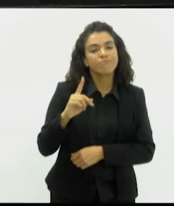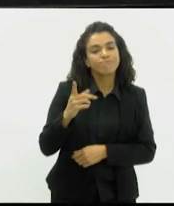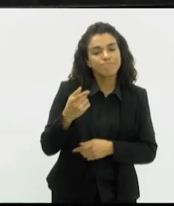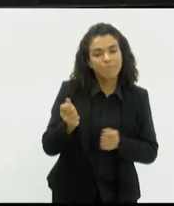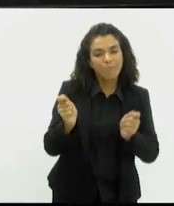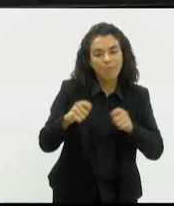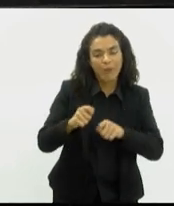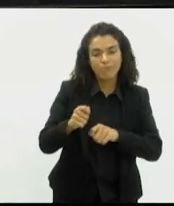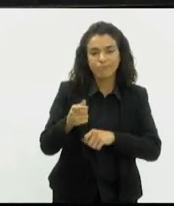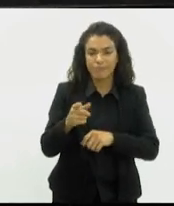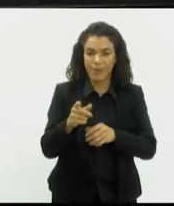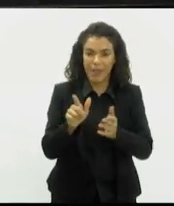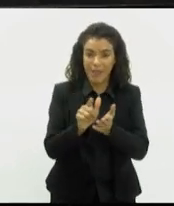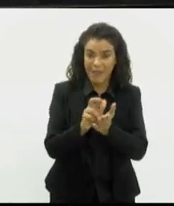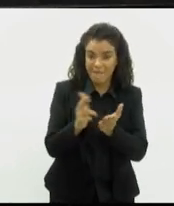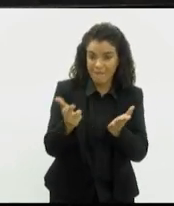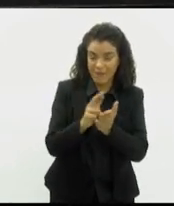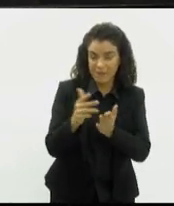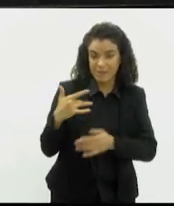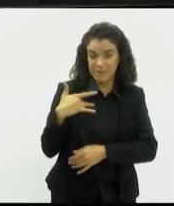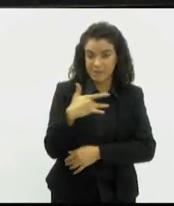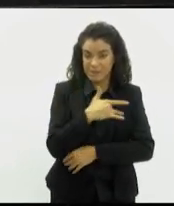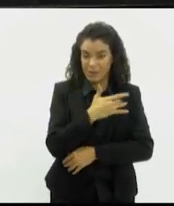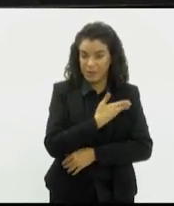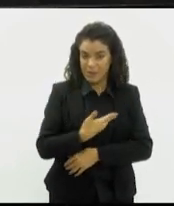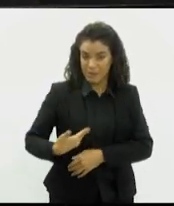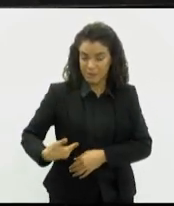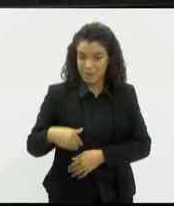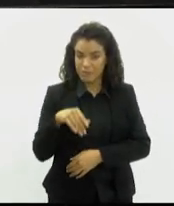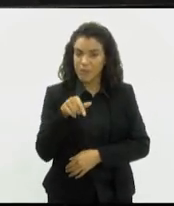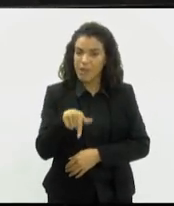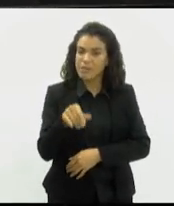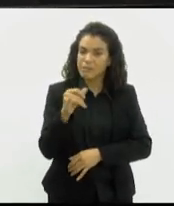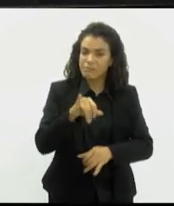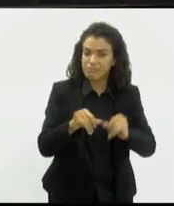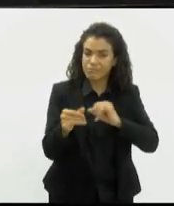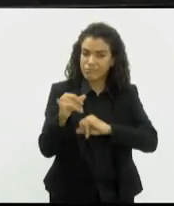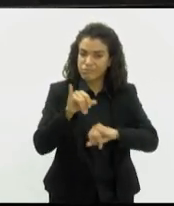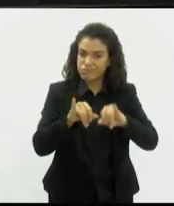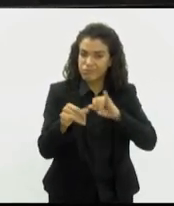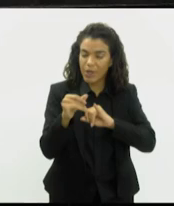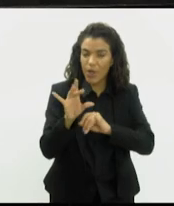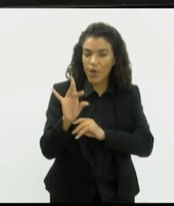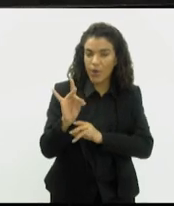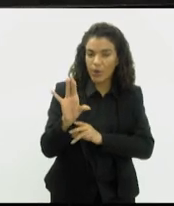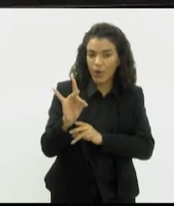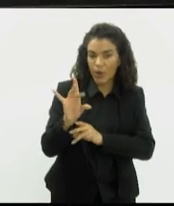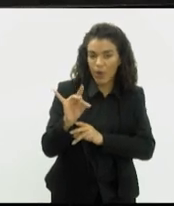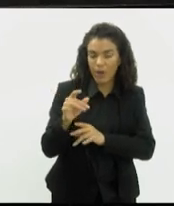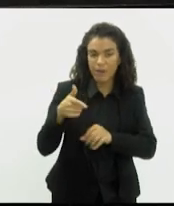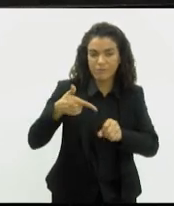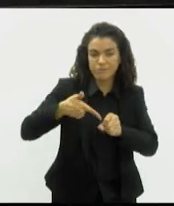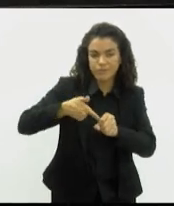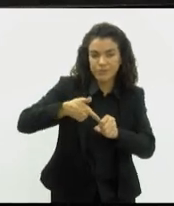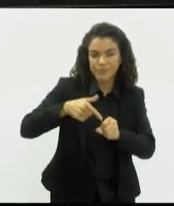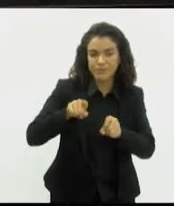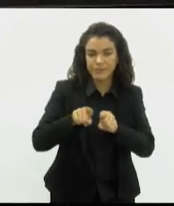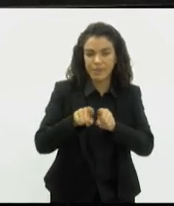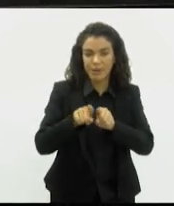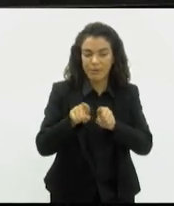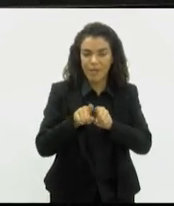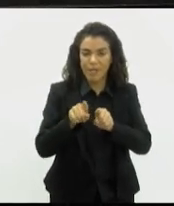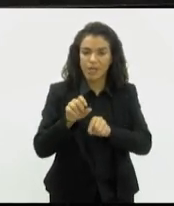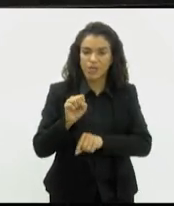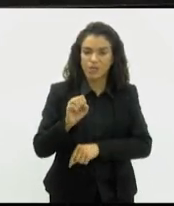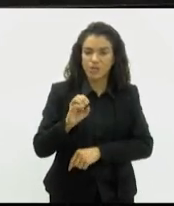na Revista de Saúde Pública, o tolueno ele está presente nas colas, gasolina, solvente,